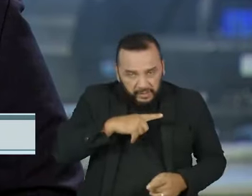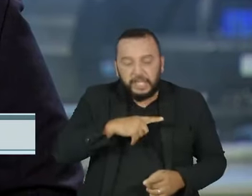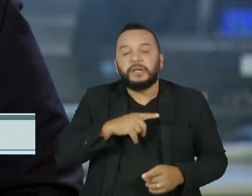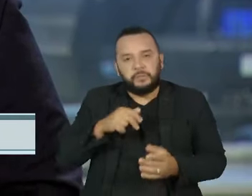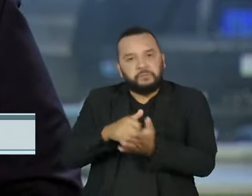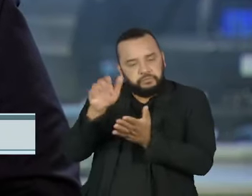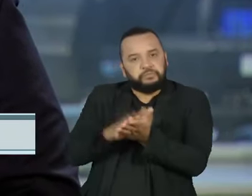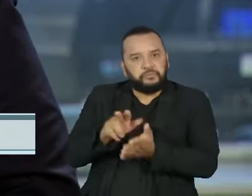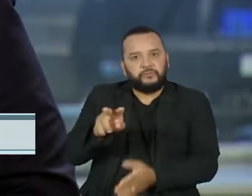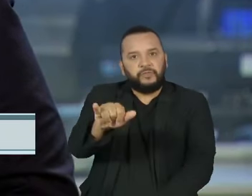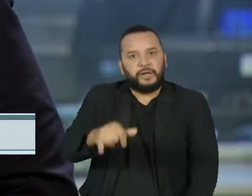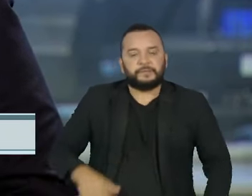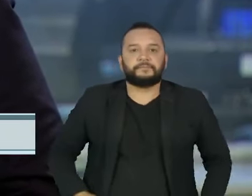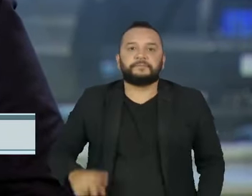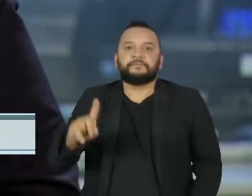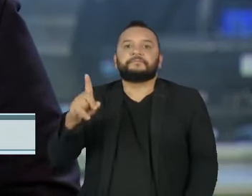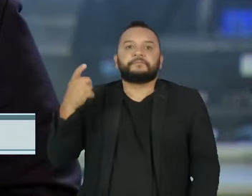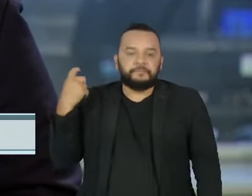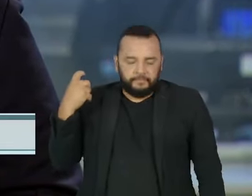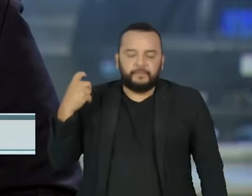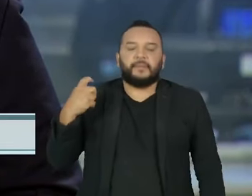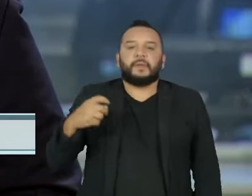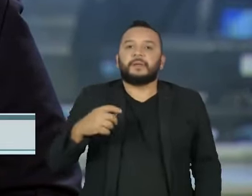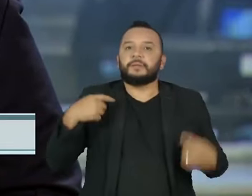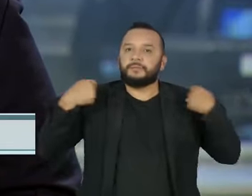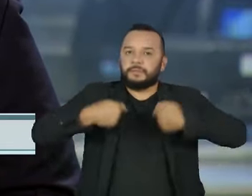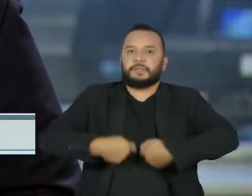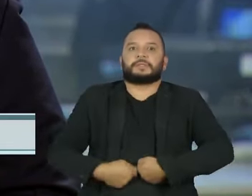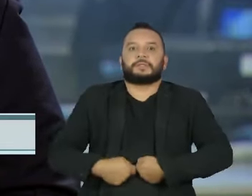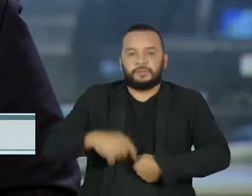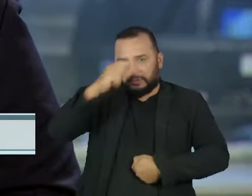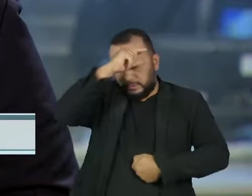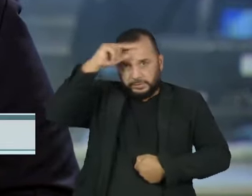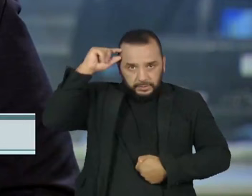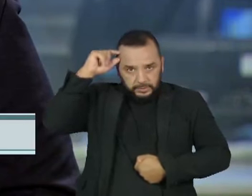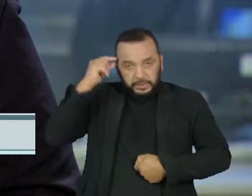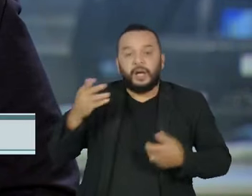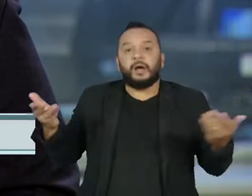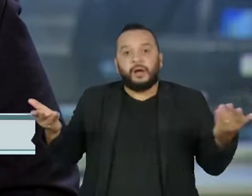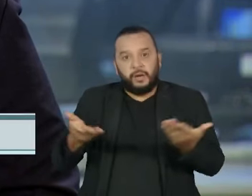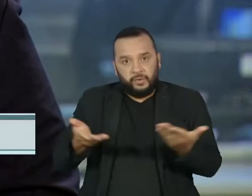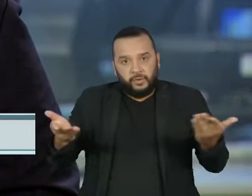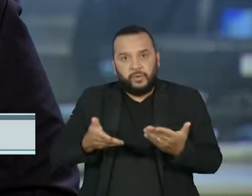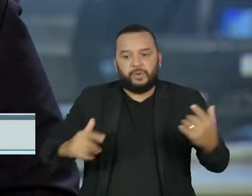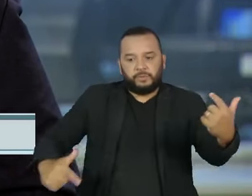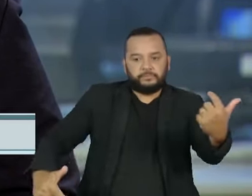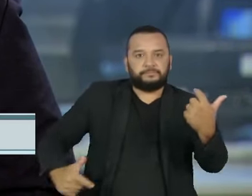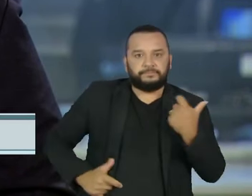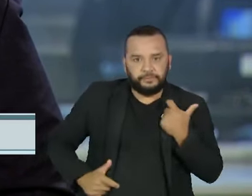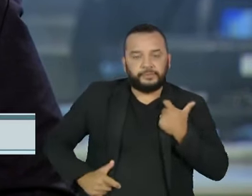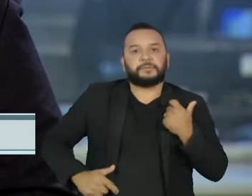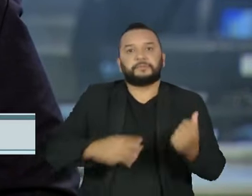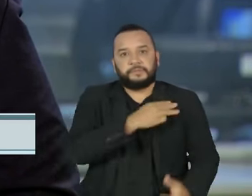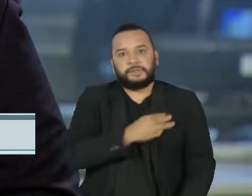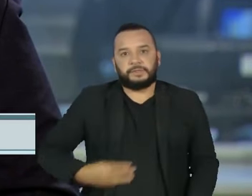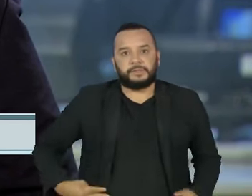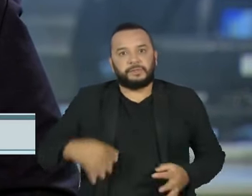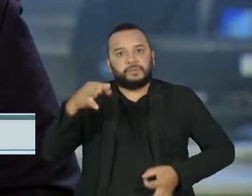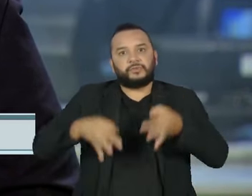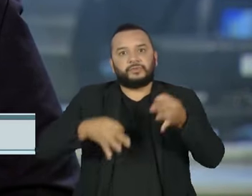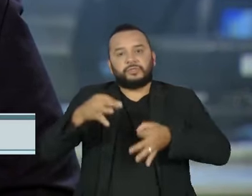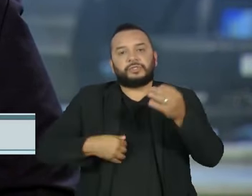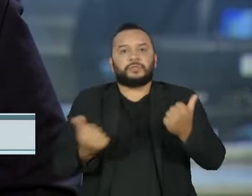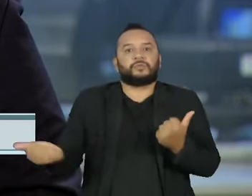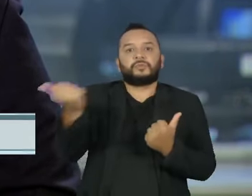o ex-ministro do Supremo Tribunal Federal Ricardo Lewandowski tomou posse agora a pouco como Ministro da Justiça no lugar de Flávio